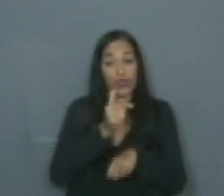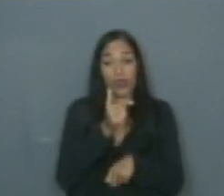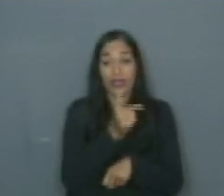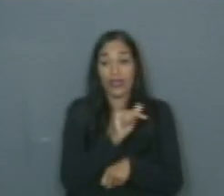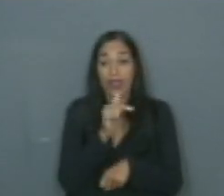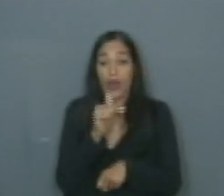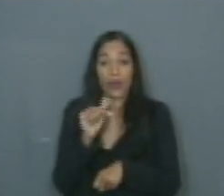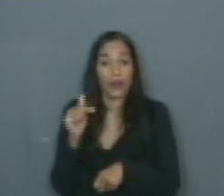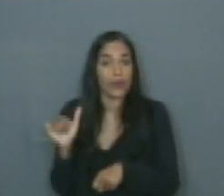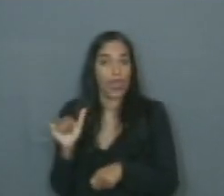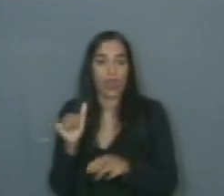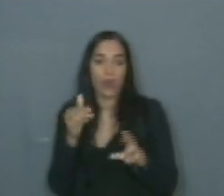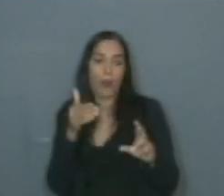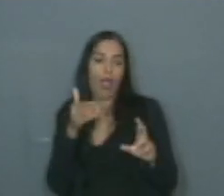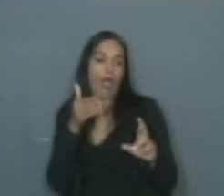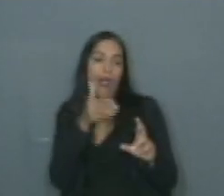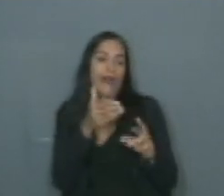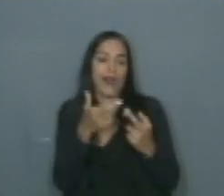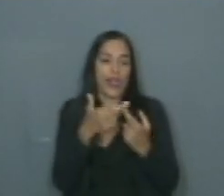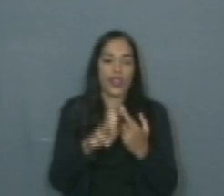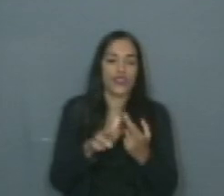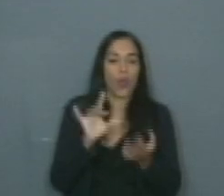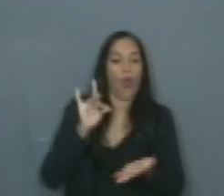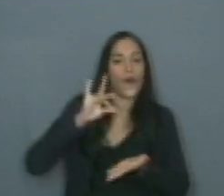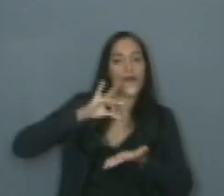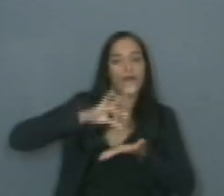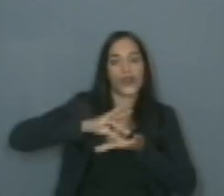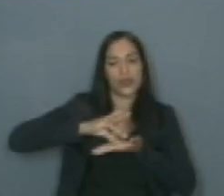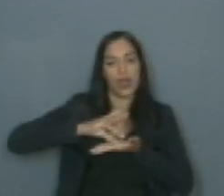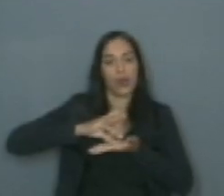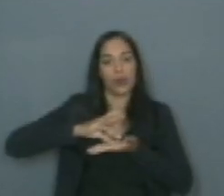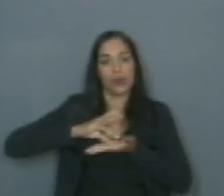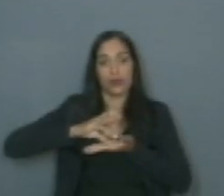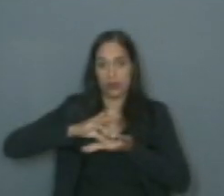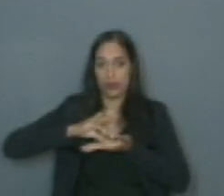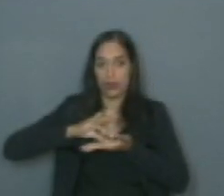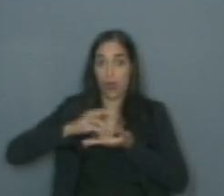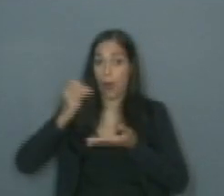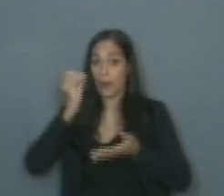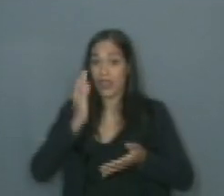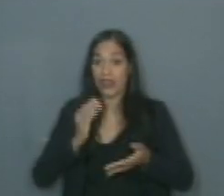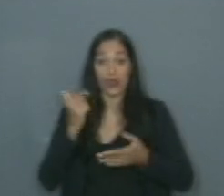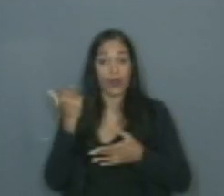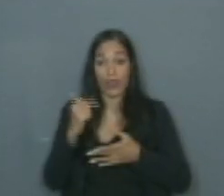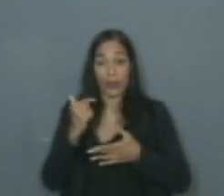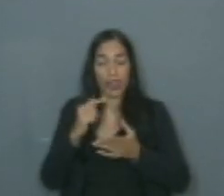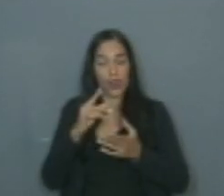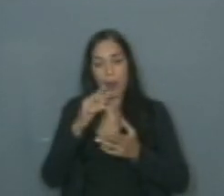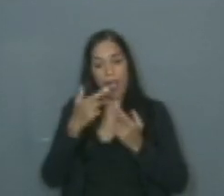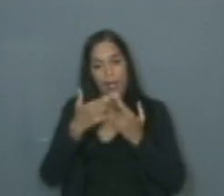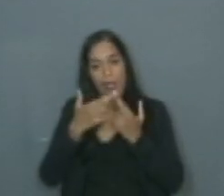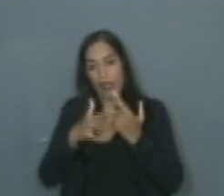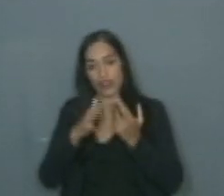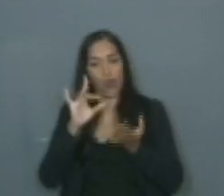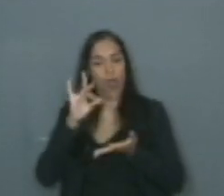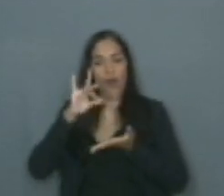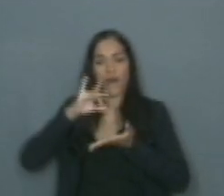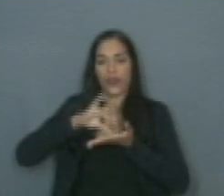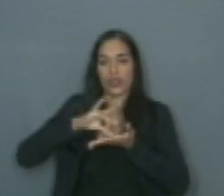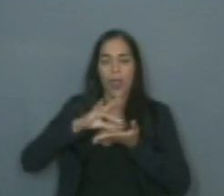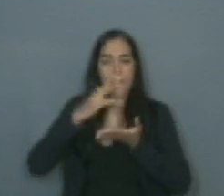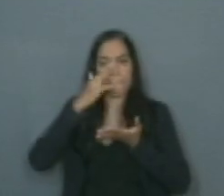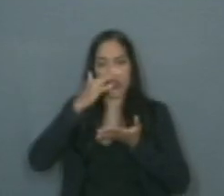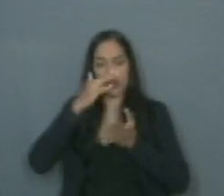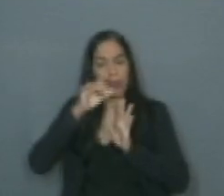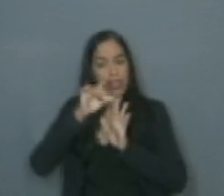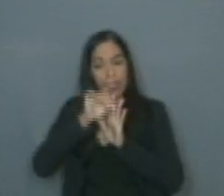uma religião oficial. Então, o Brasil não tem uma religião oficial. Todos têm que ter o mesmo direito